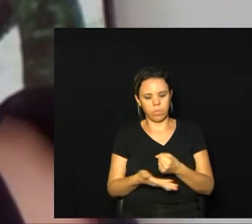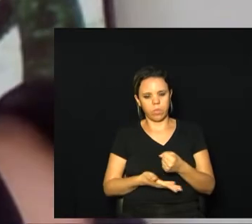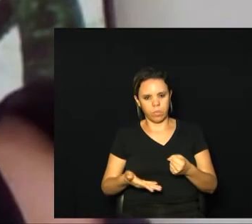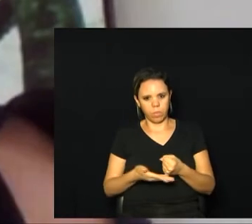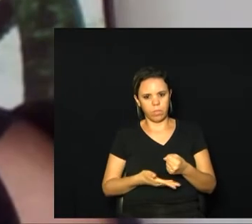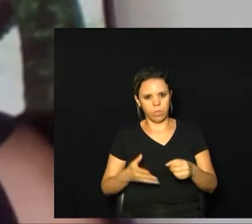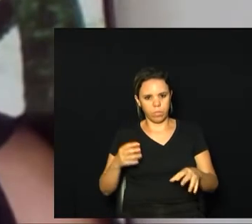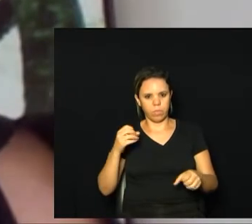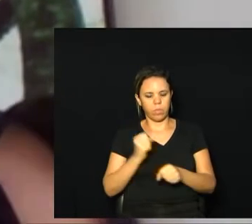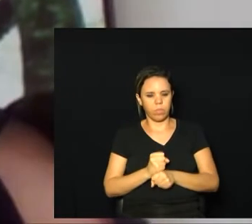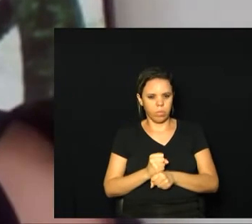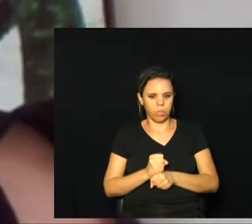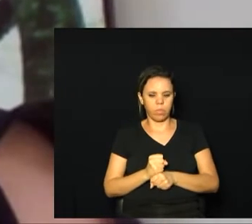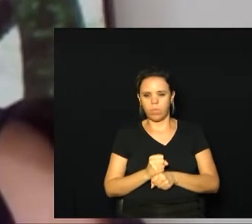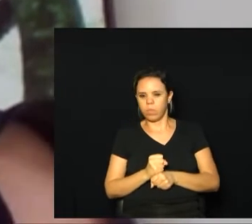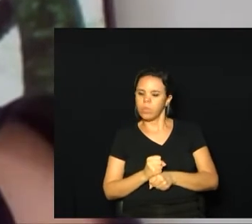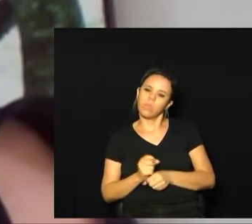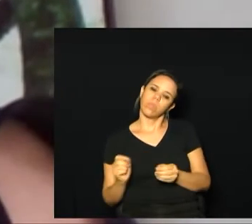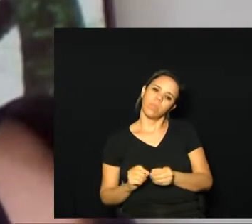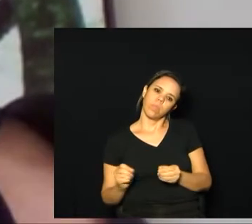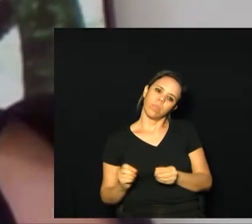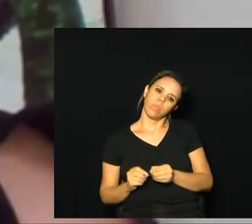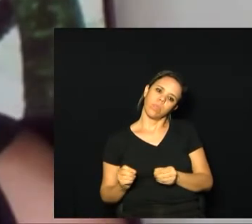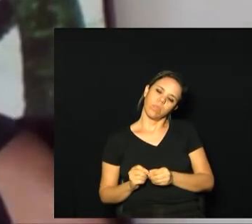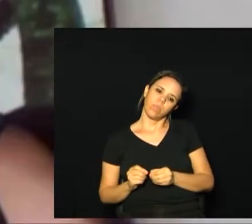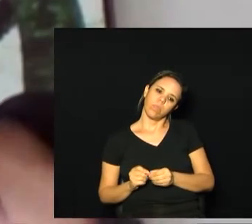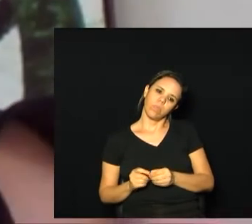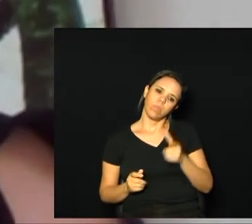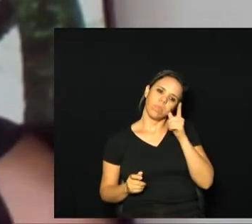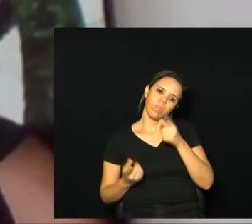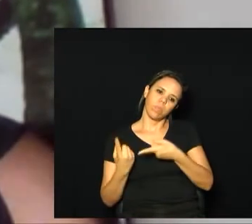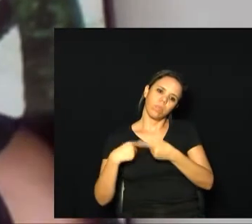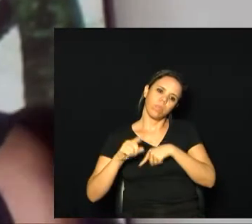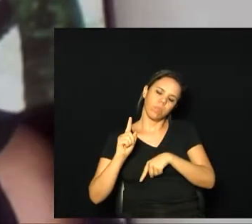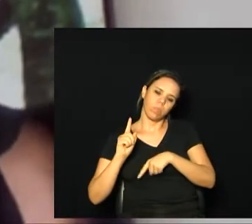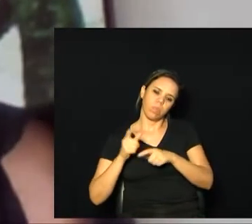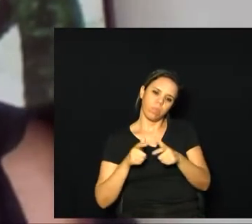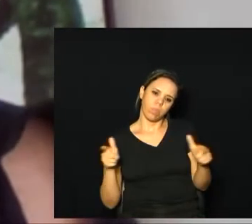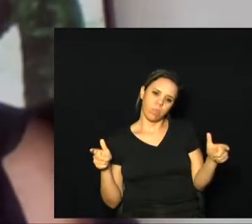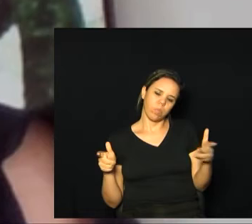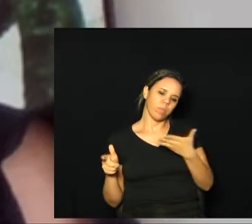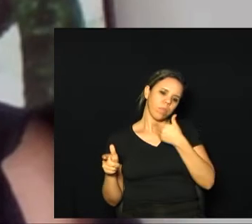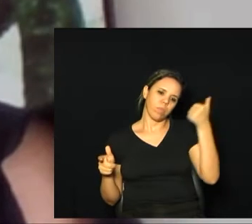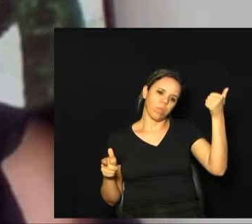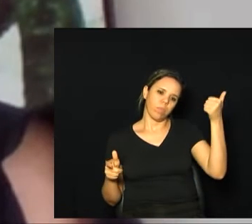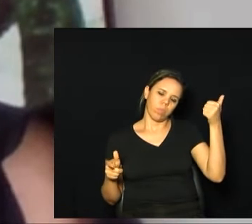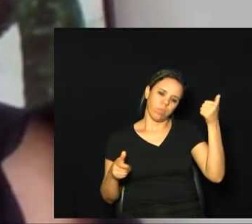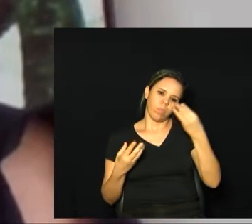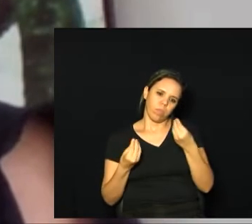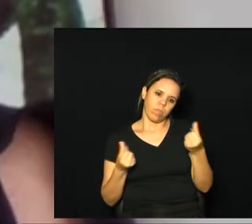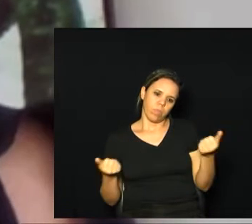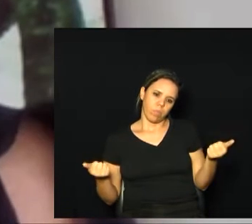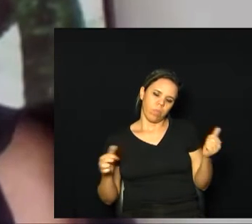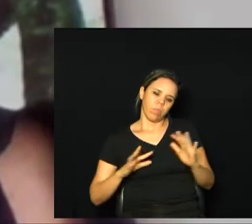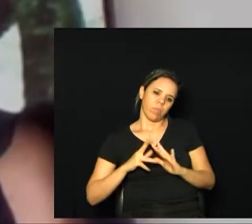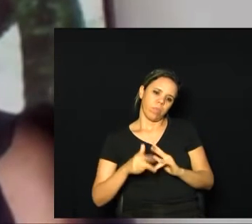na somatória do todo mundo fizer poucas ações, a gente vai ter uma grande melhoria dessa qualidade ambiental. Então,